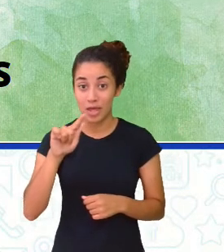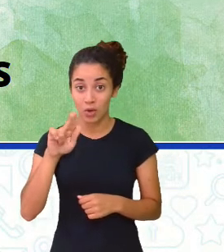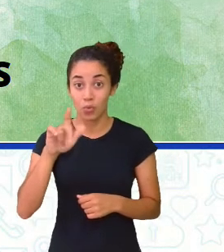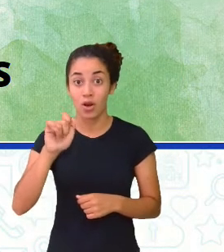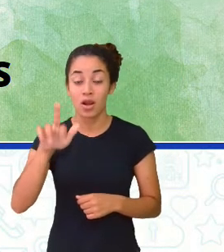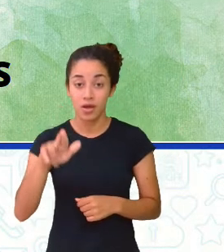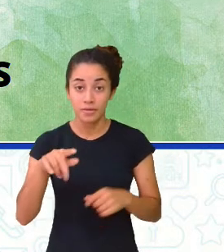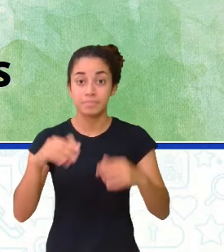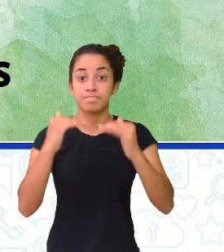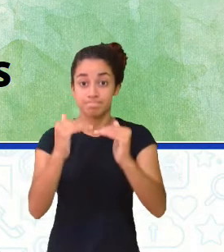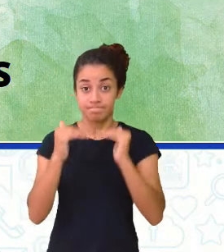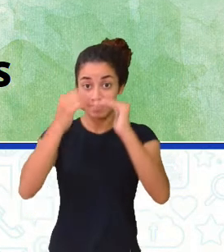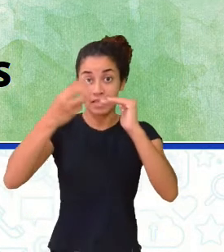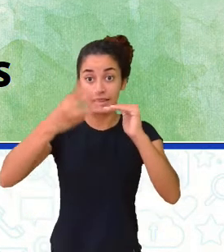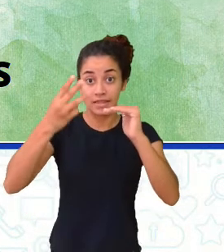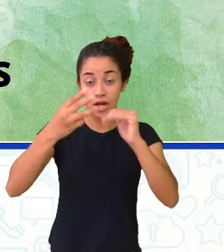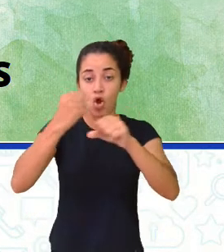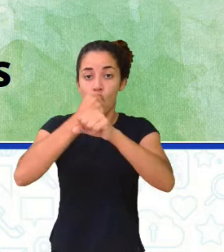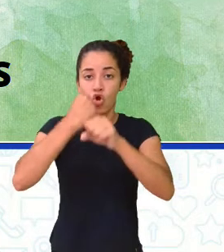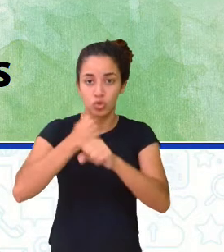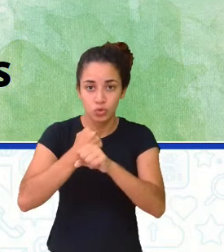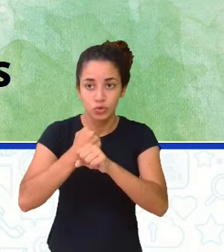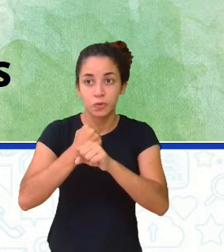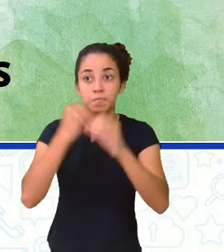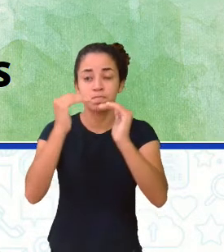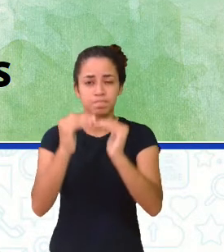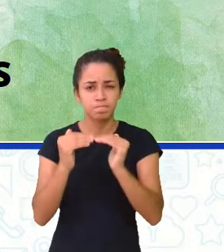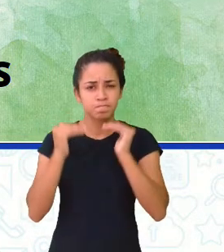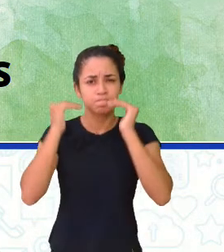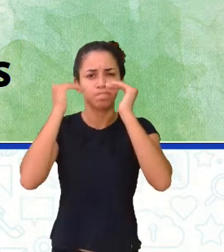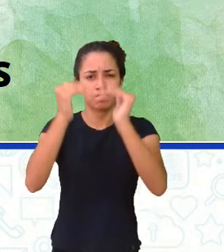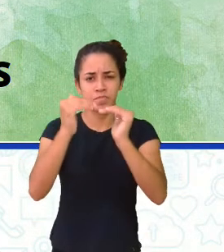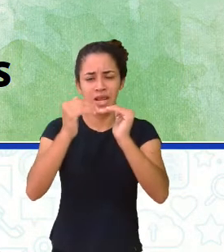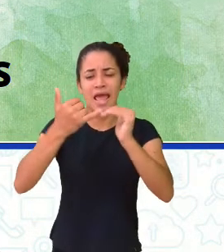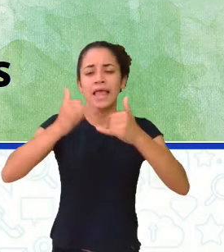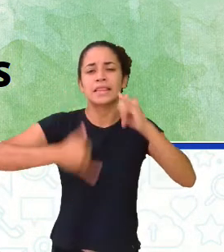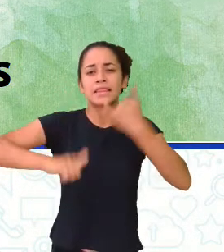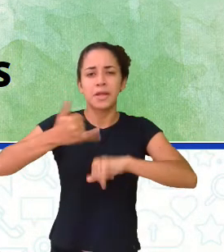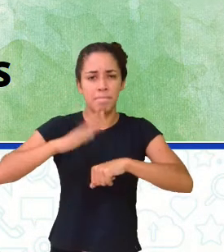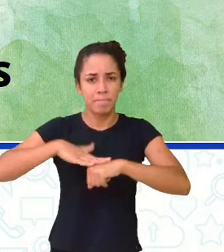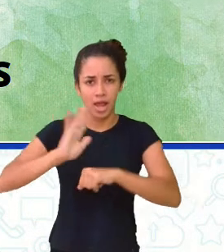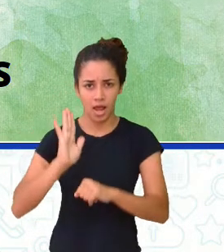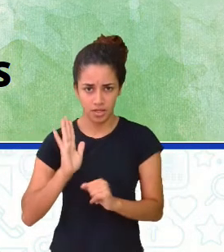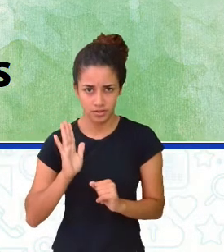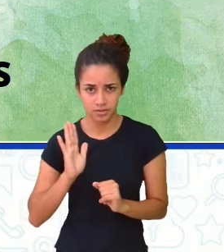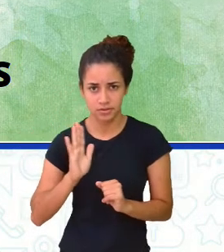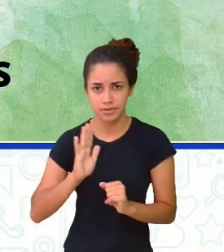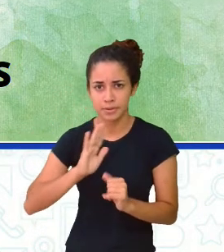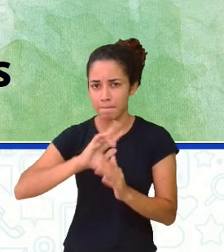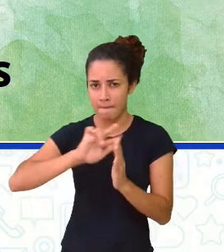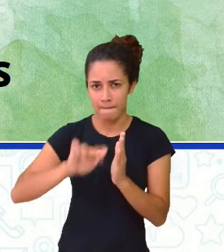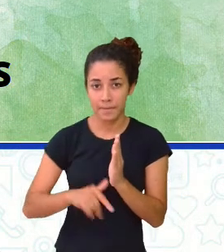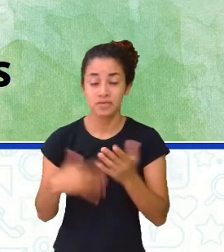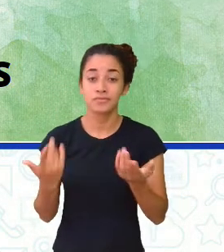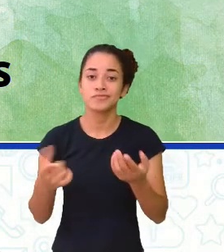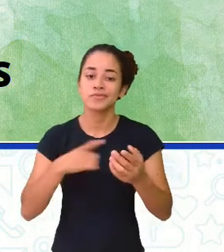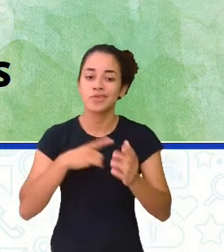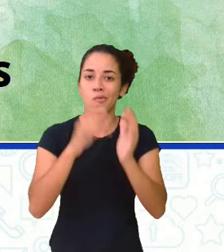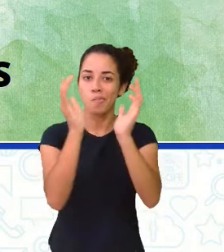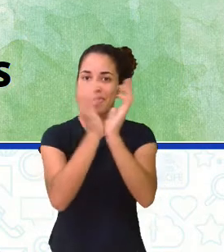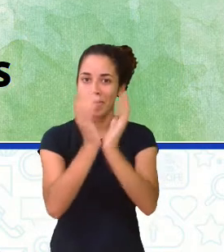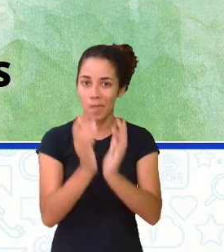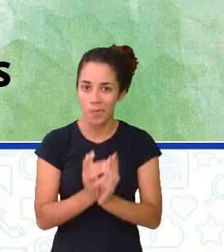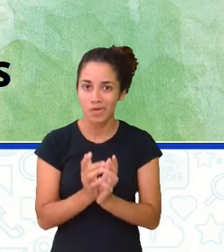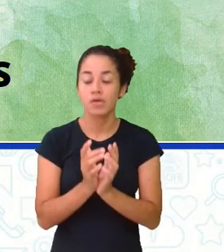os construtores e esse topo aí são energéticos extras. Então, a gente vai ver que existem alguns grupos de energéticos que